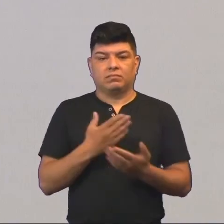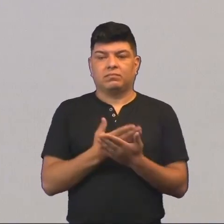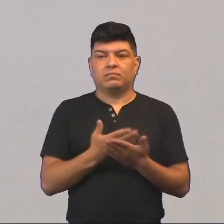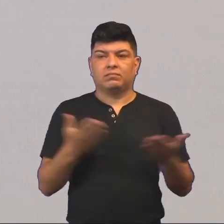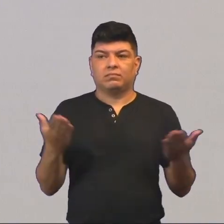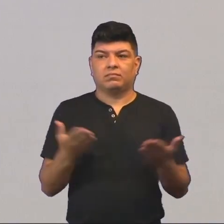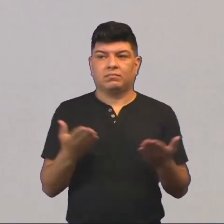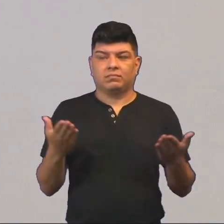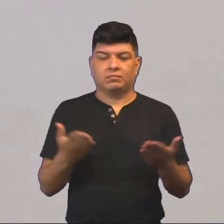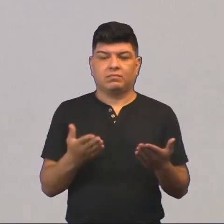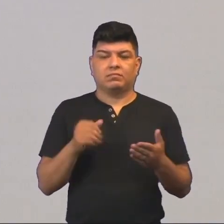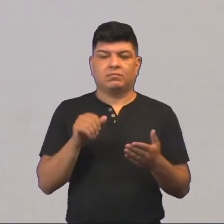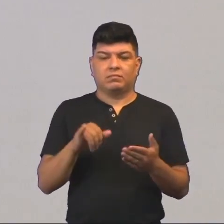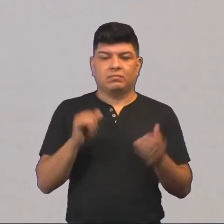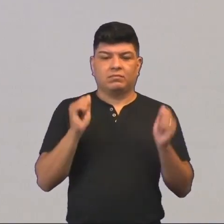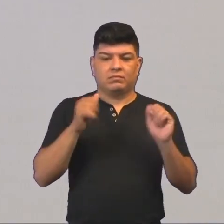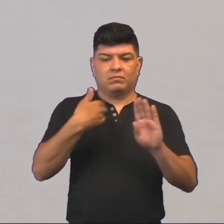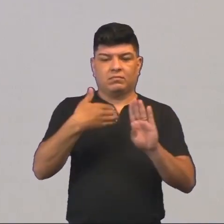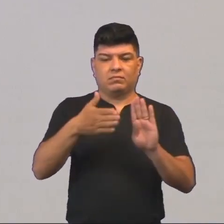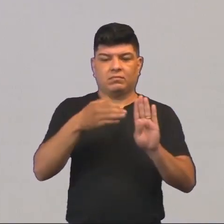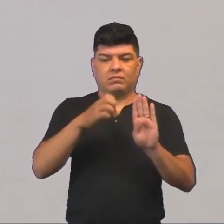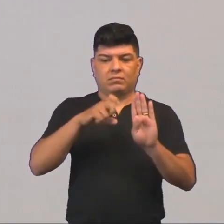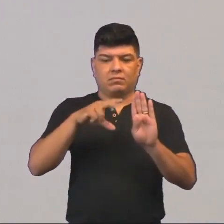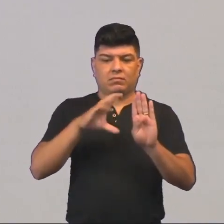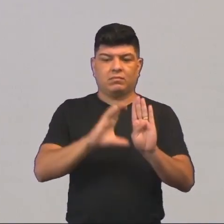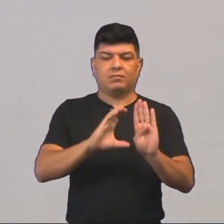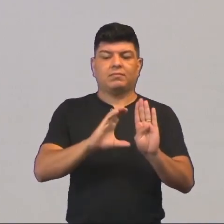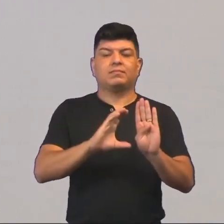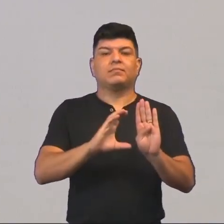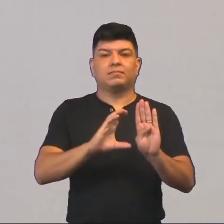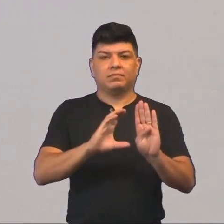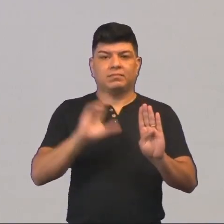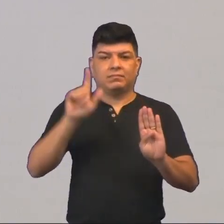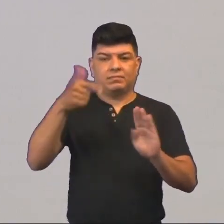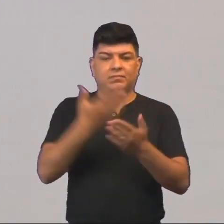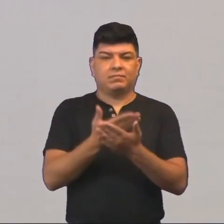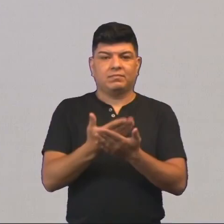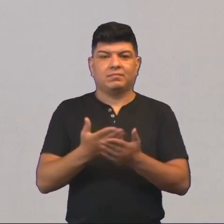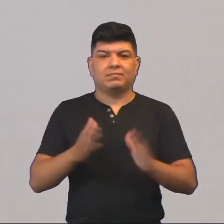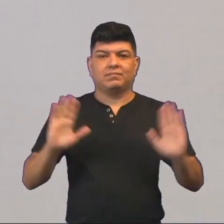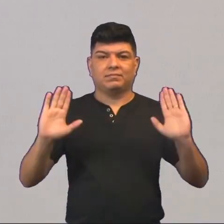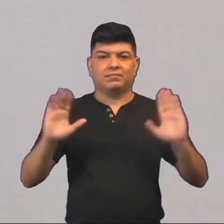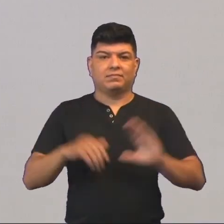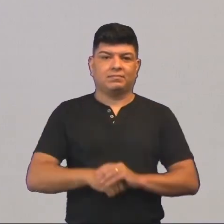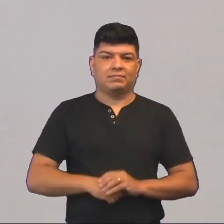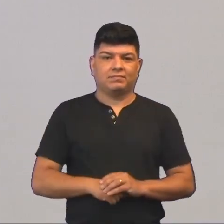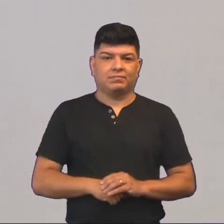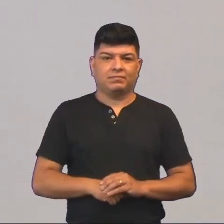nossa aula de hoje. Vocês podem acessá-la mais vezes na plataforma Eduque. Até a próxima aula!